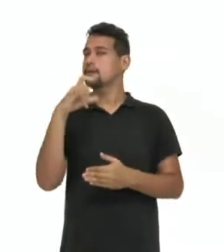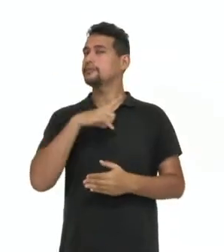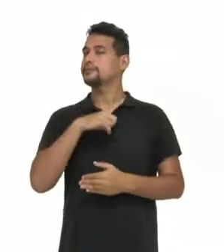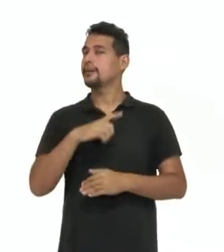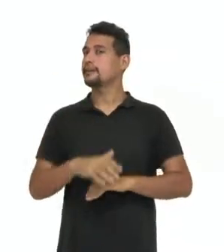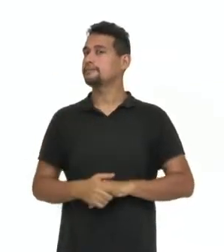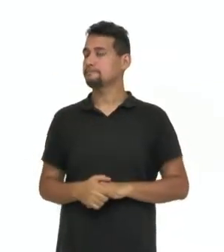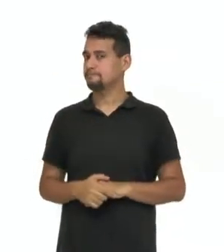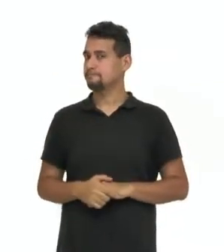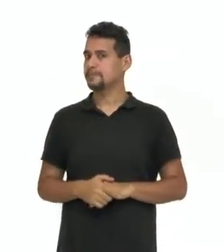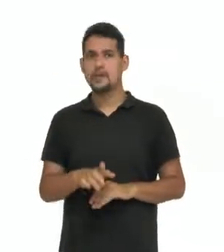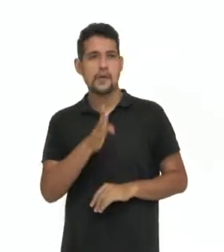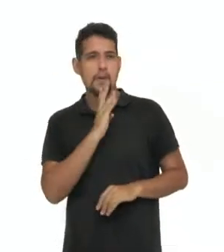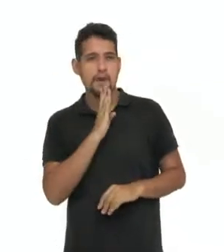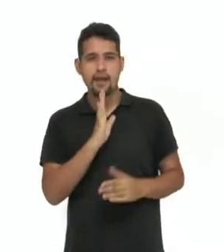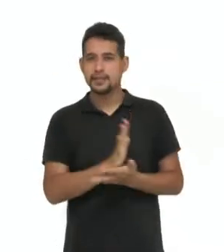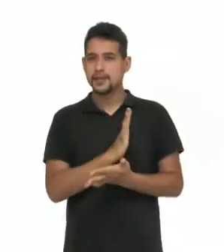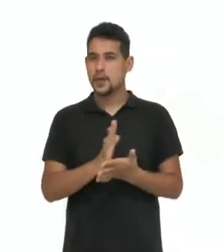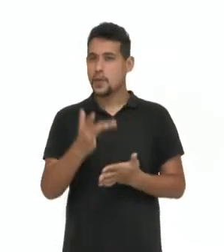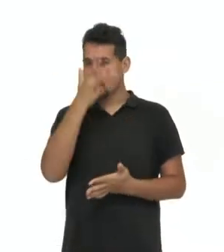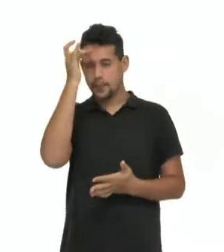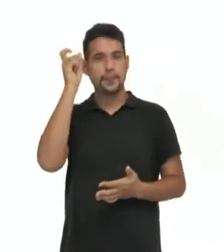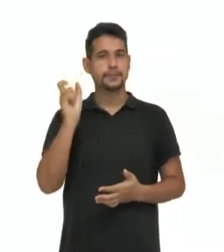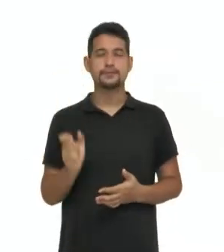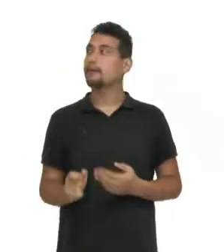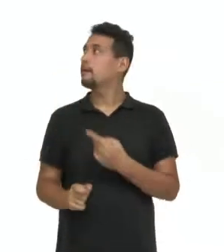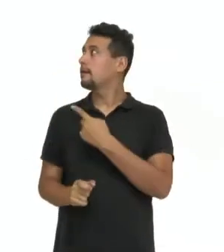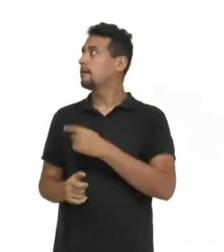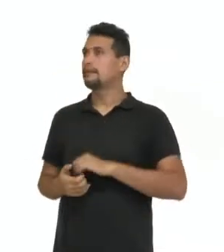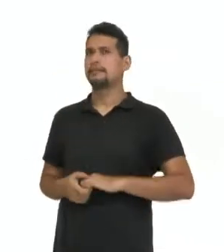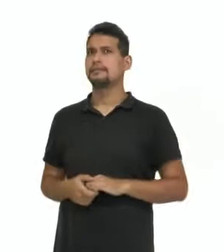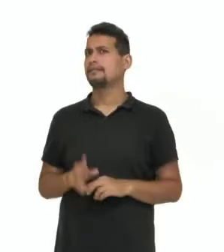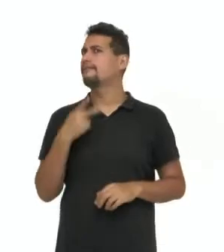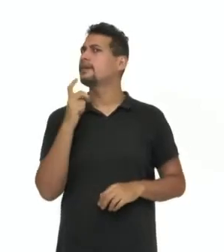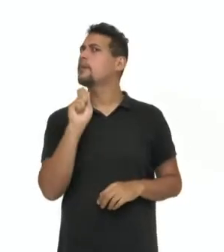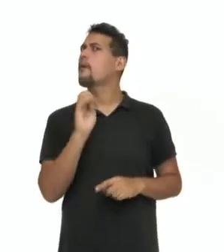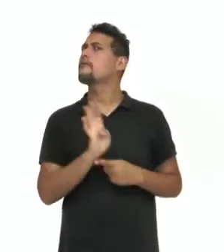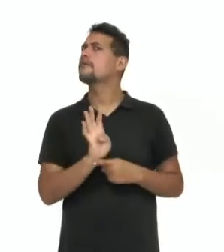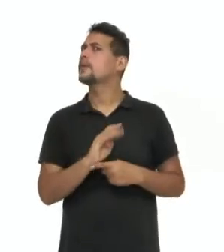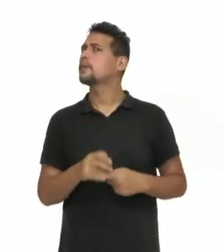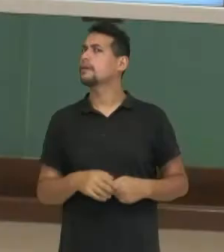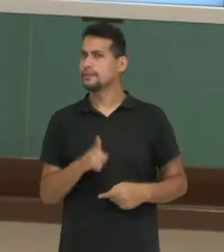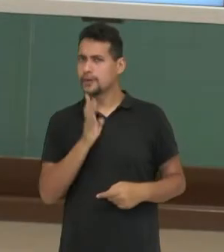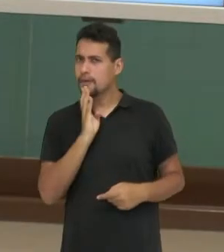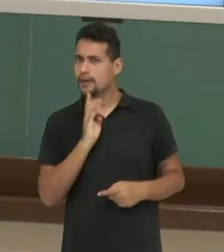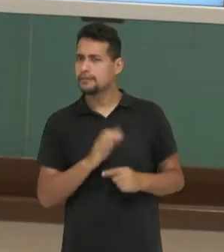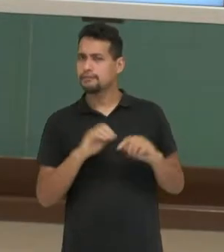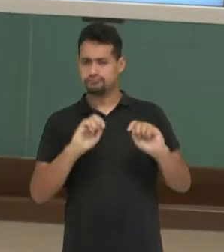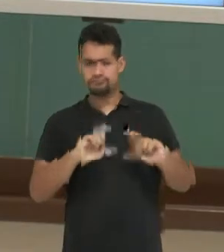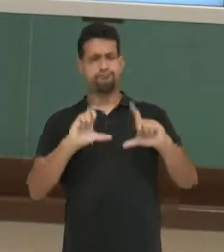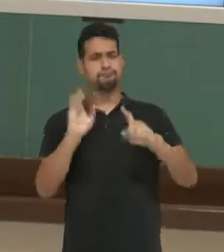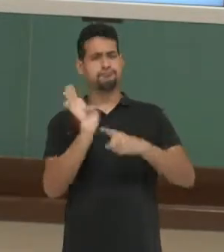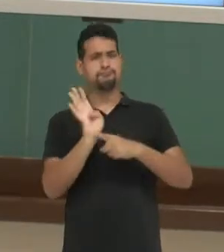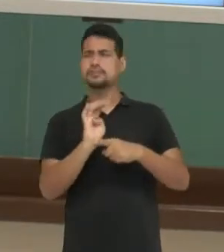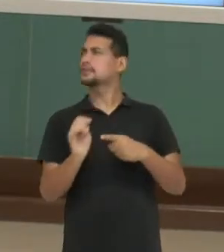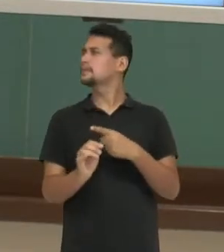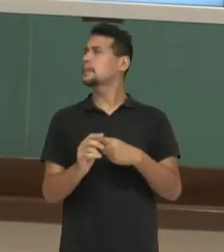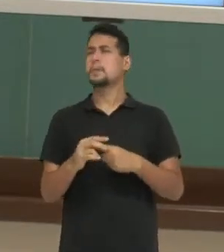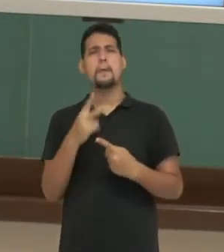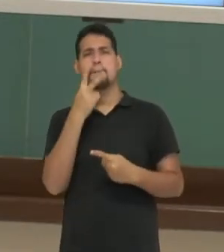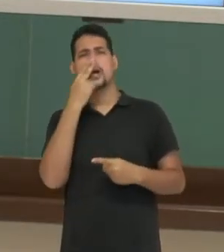faltar? Reconheces algum personagem? A quem se referem? E aí, vocês olhando aí, o que